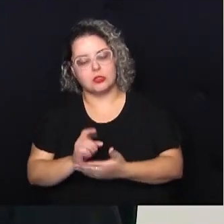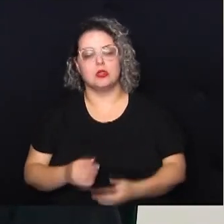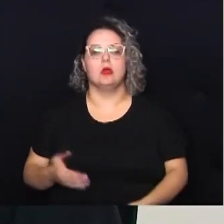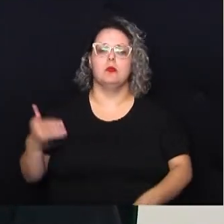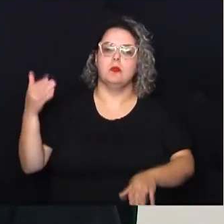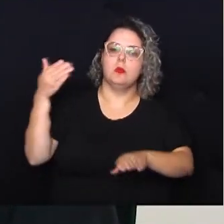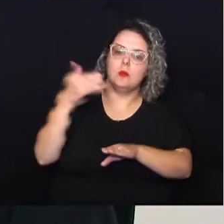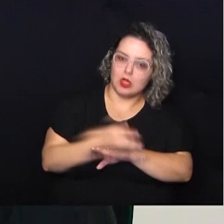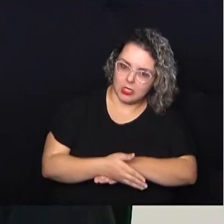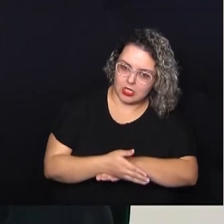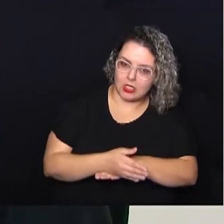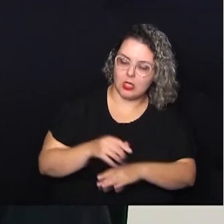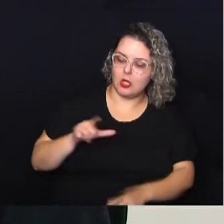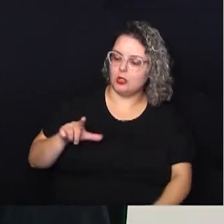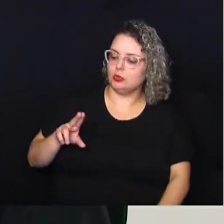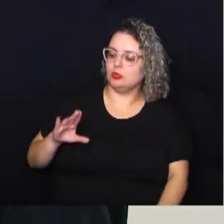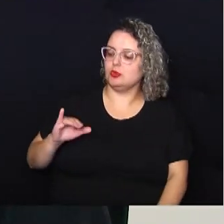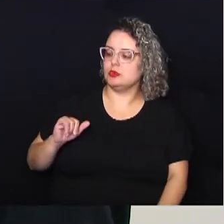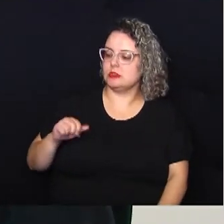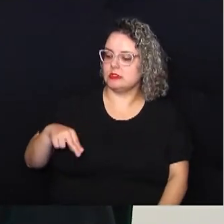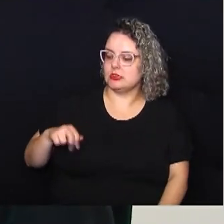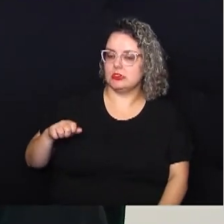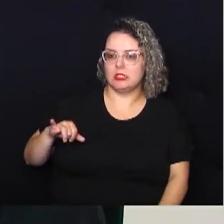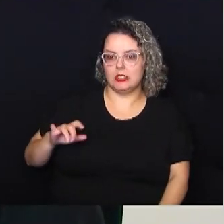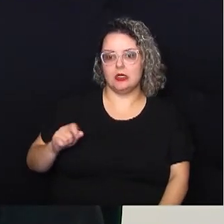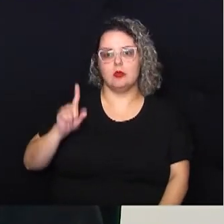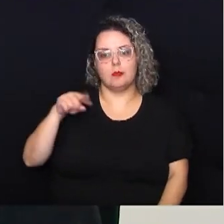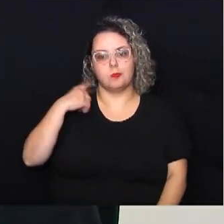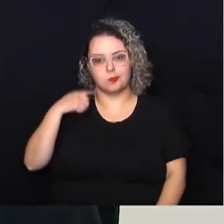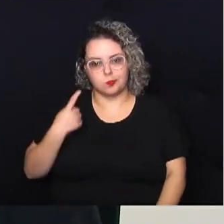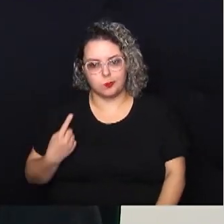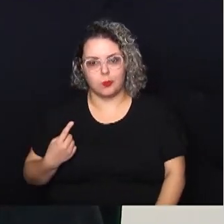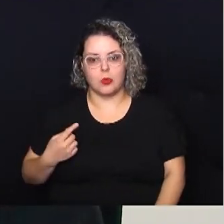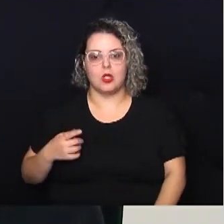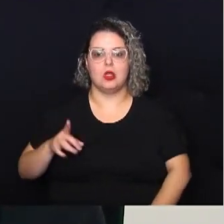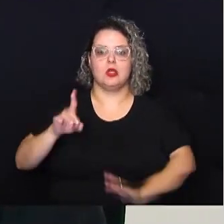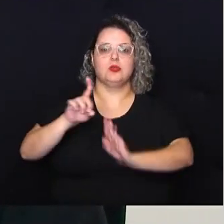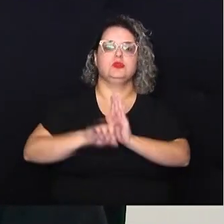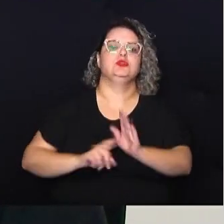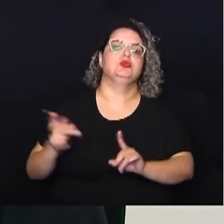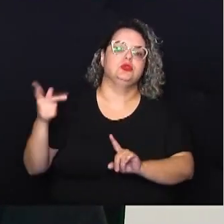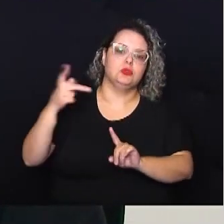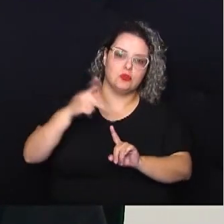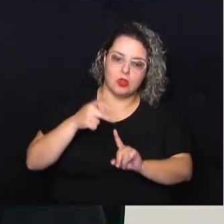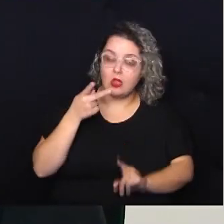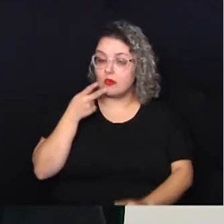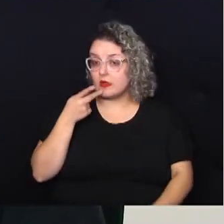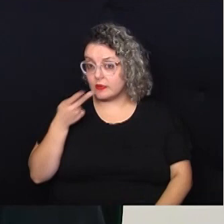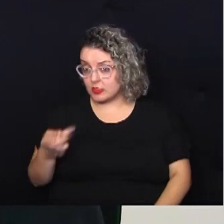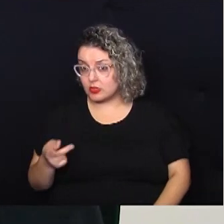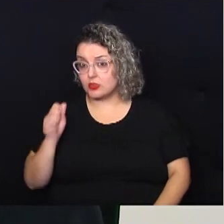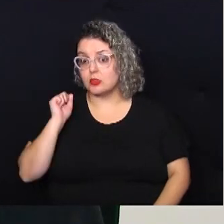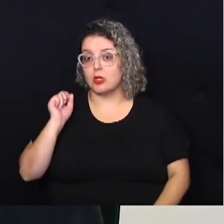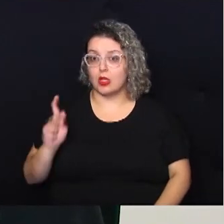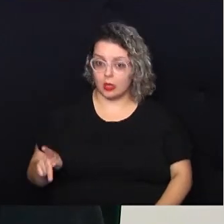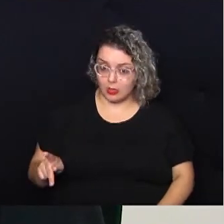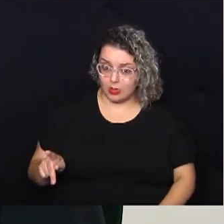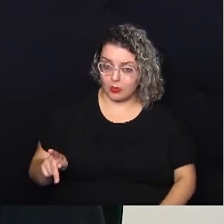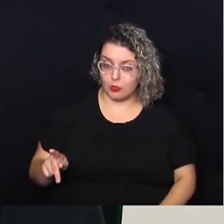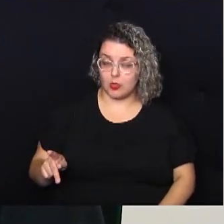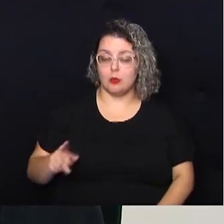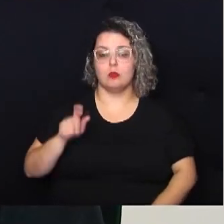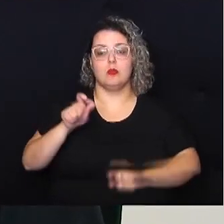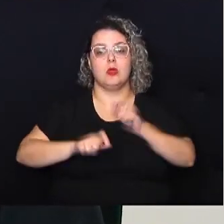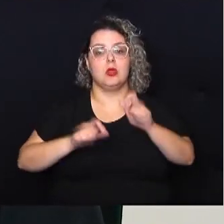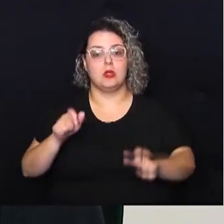doutora Lucinéia Martins, advogada, direito previdenciário. Falou sobre aposentadorias, pessoas